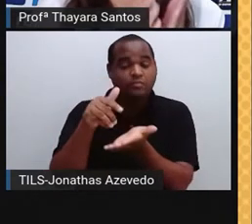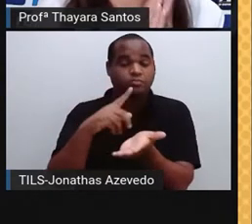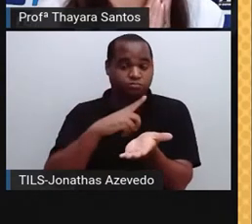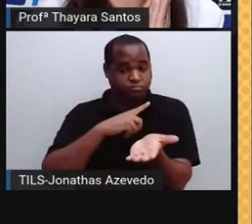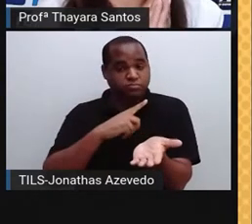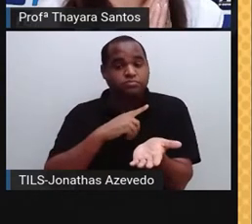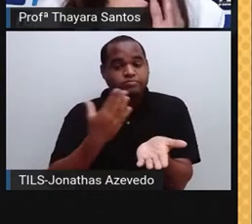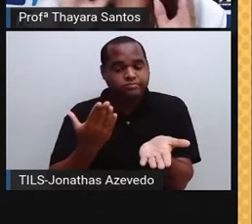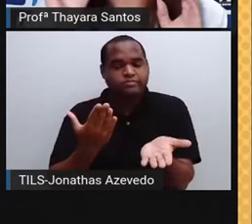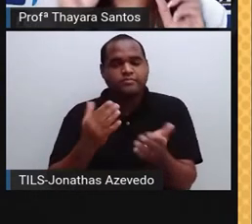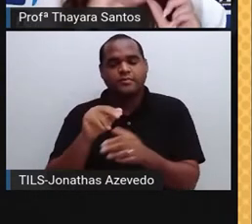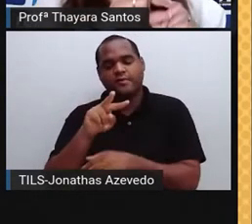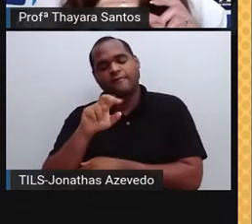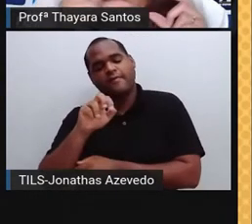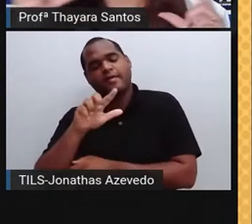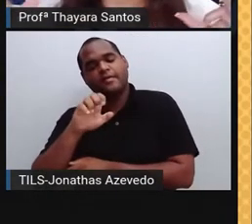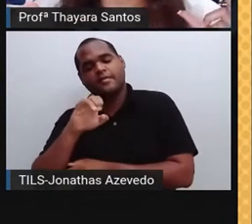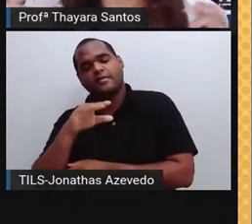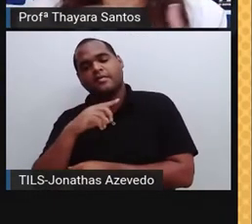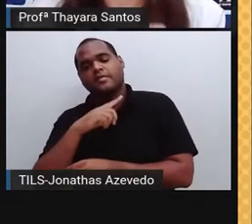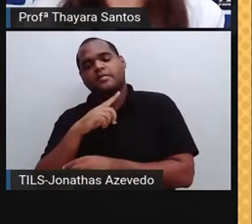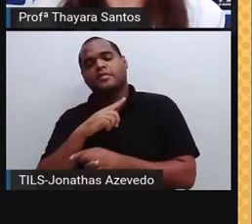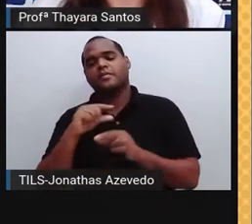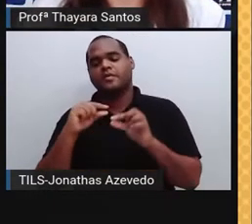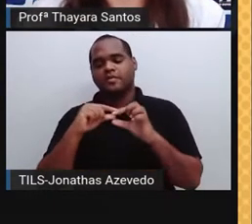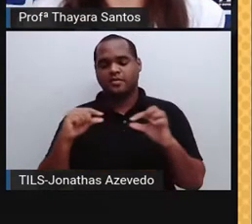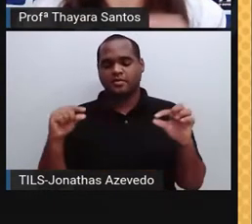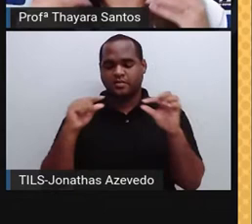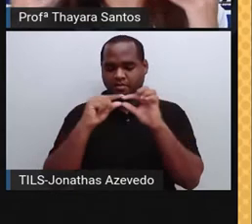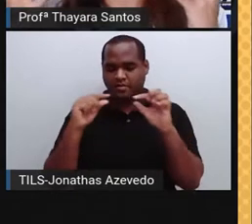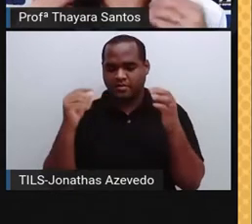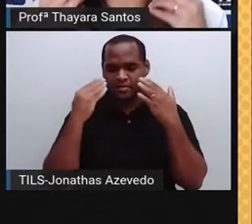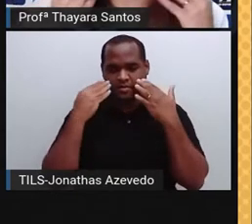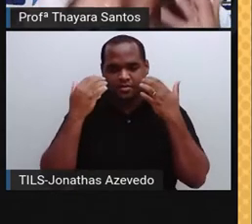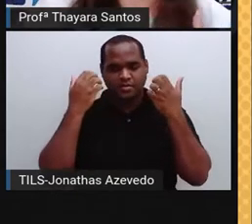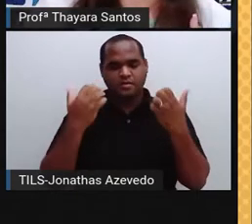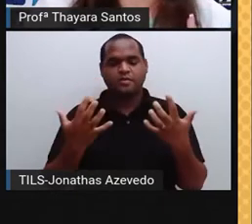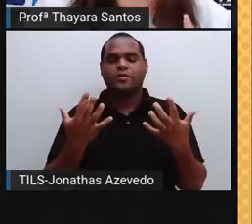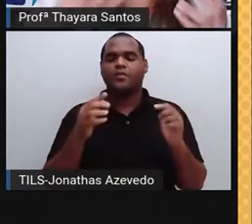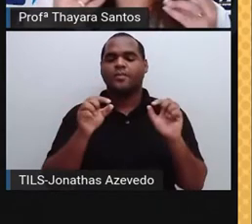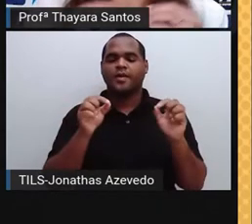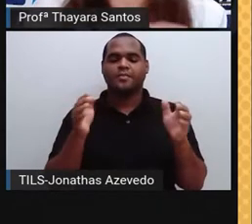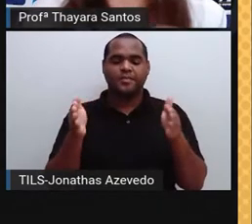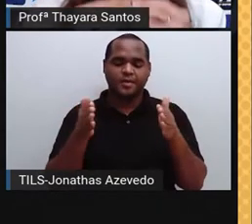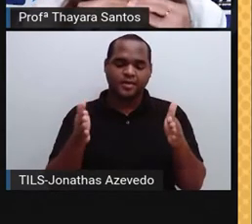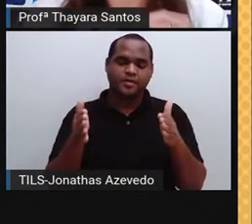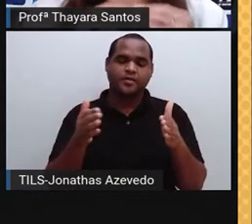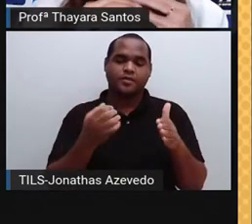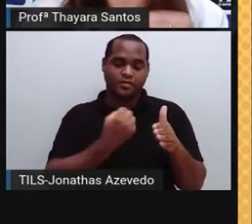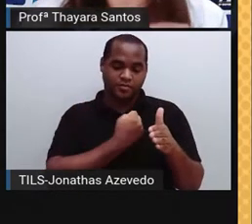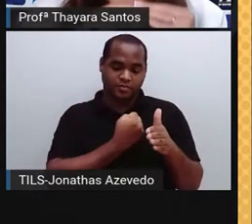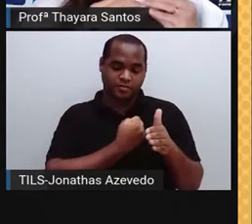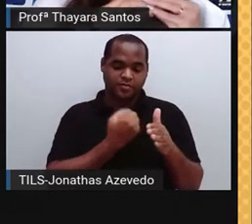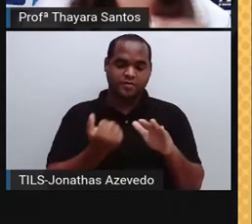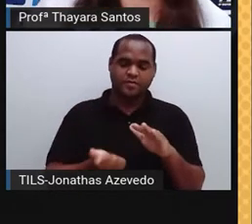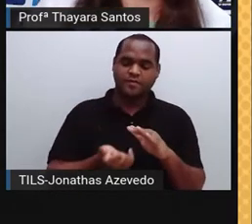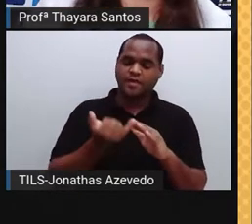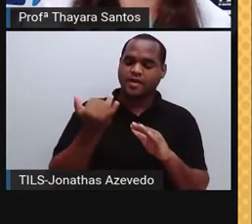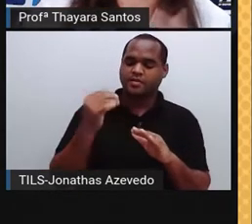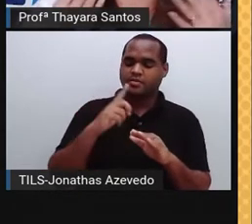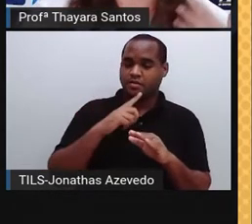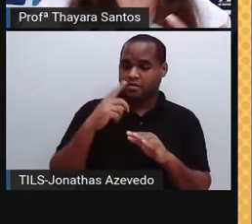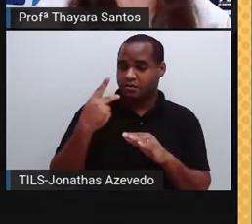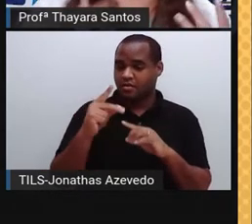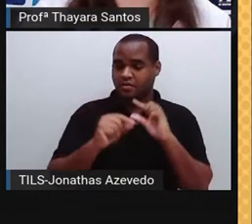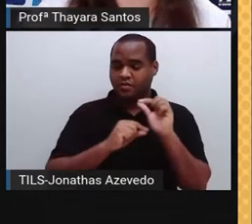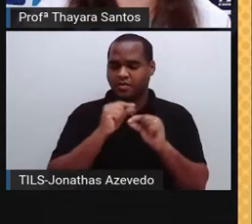a camada de valência. E as linhas representam os períodos, que é o número de camadas eletrônicas que eles têm. E